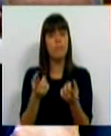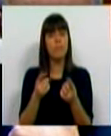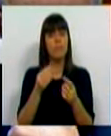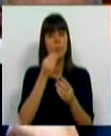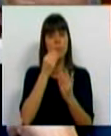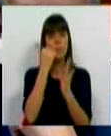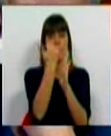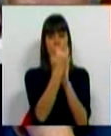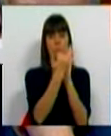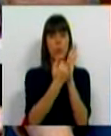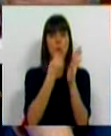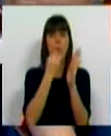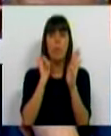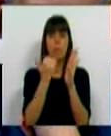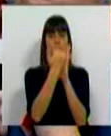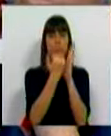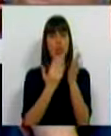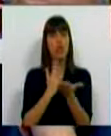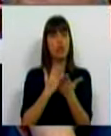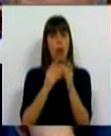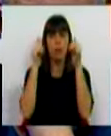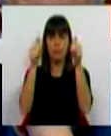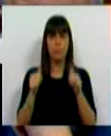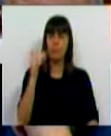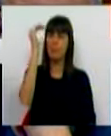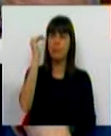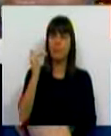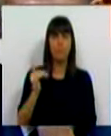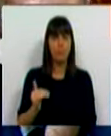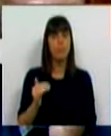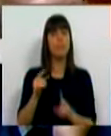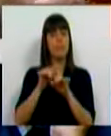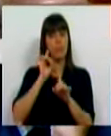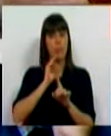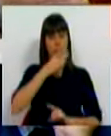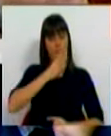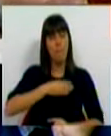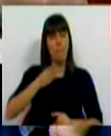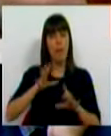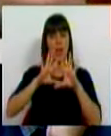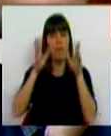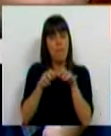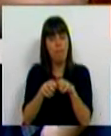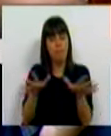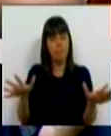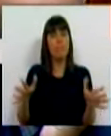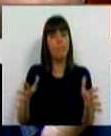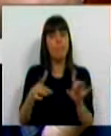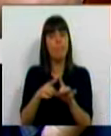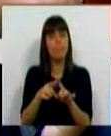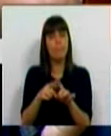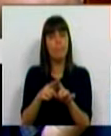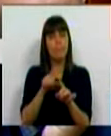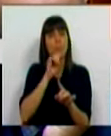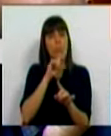através das ementas das refeições escolares. E é importante que essas práticas se generalizem de forma